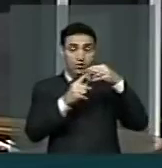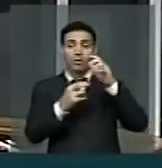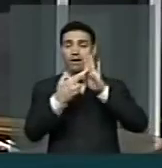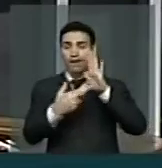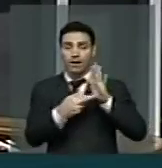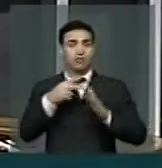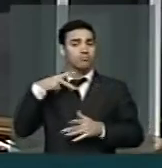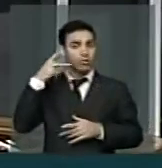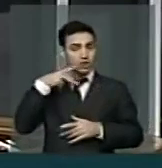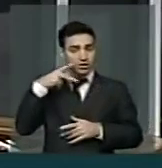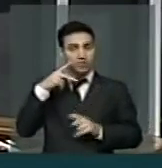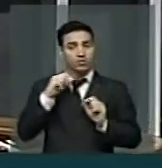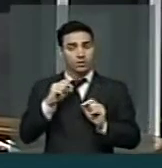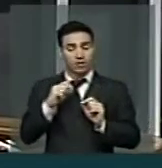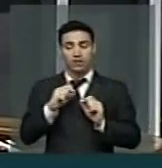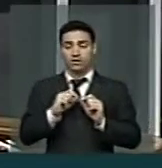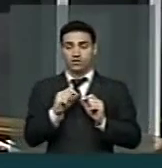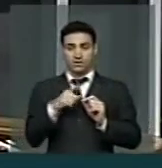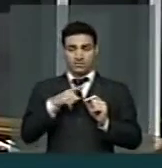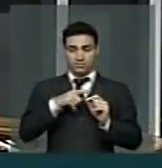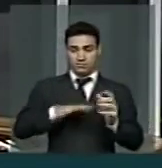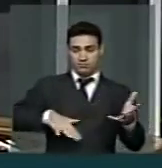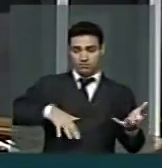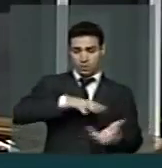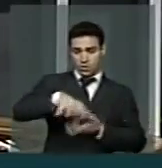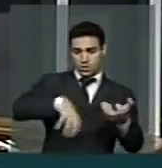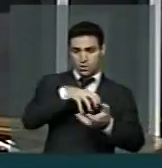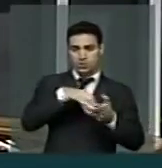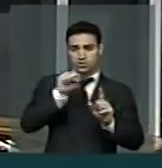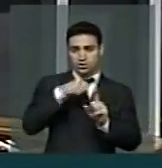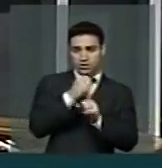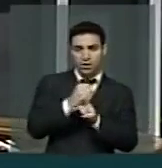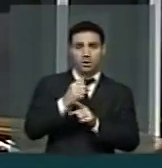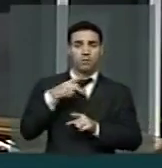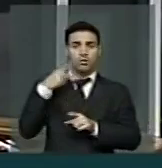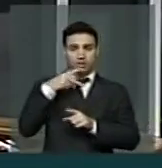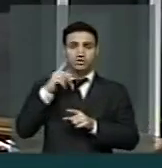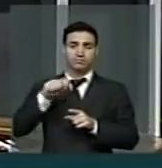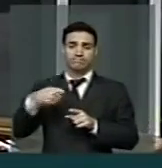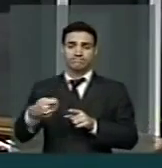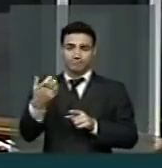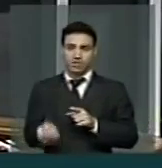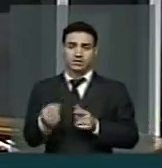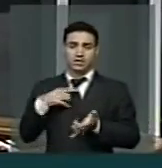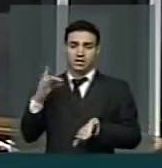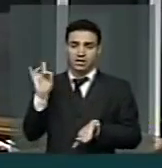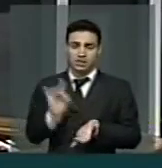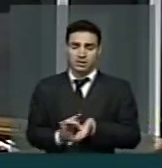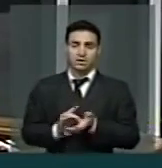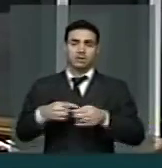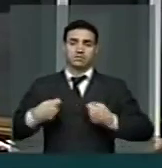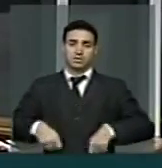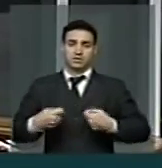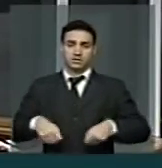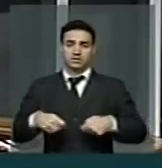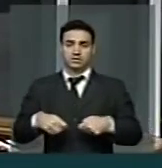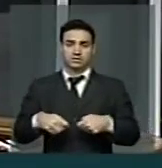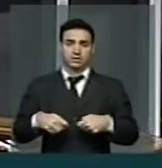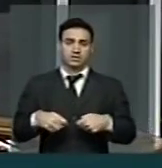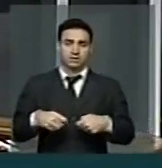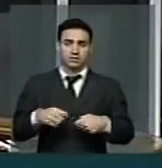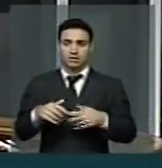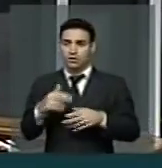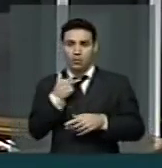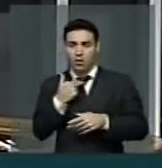que considera o conflito social e o conflito político legítimo e necessário, não devendo ser nem